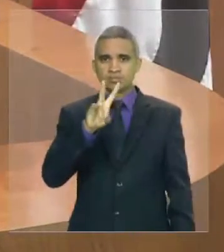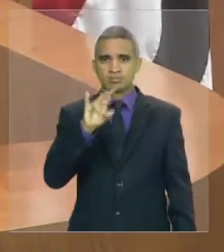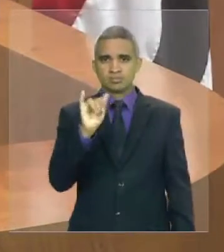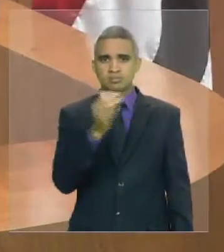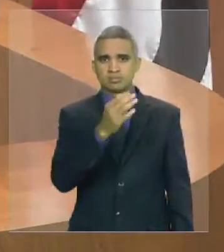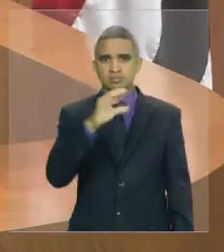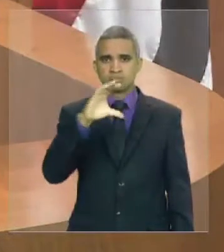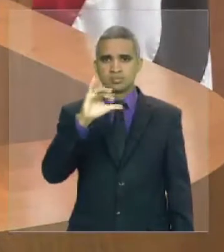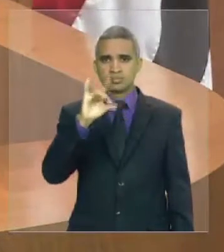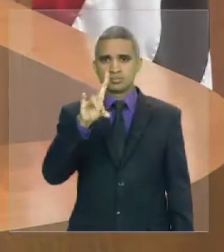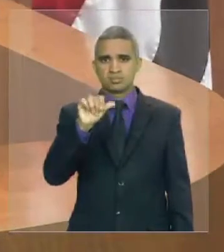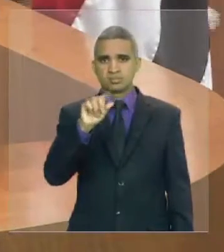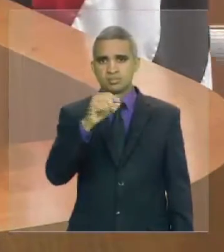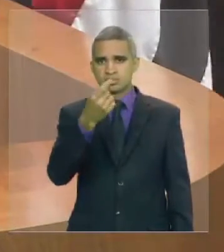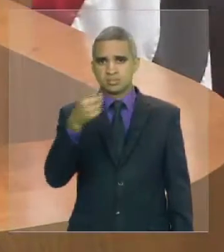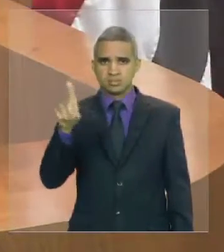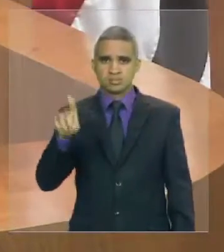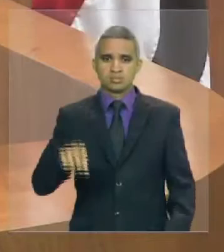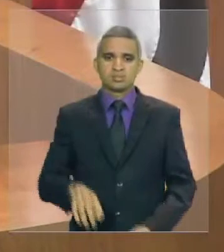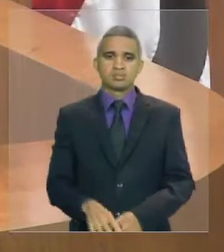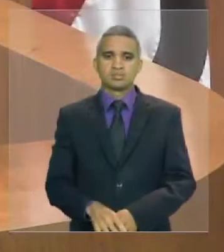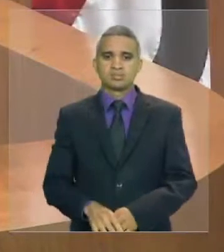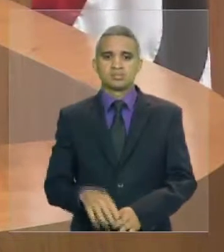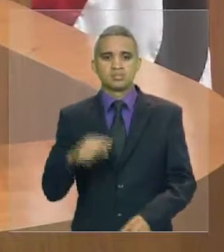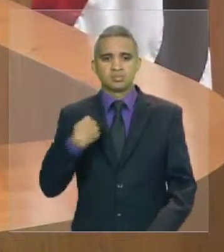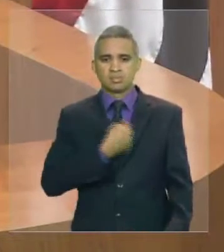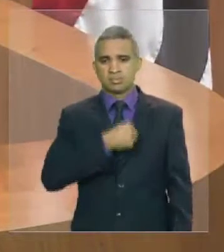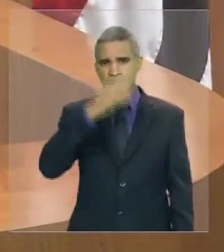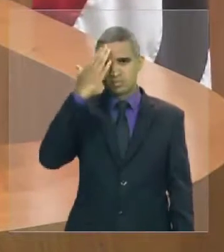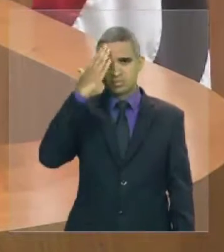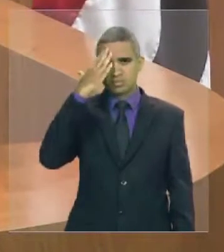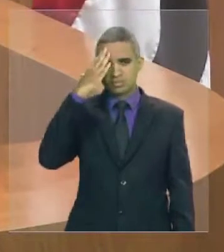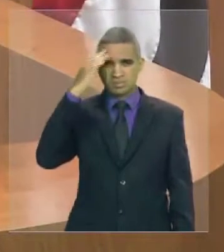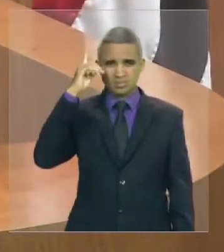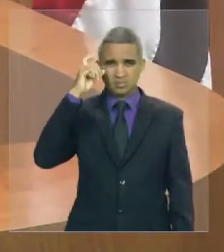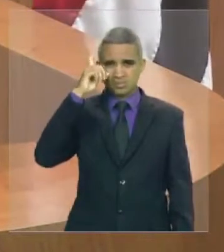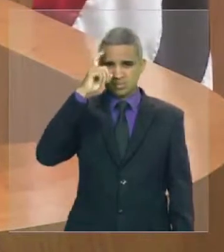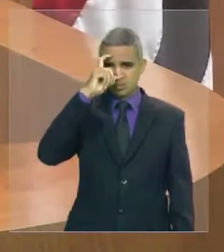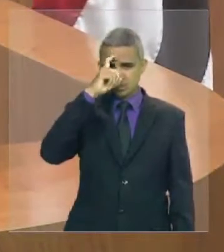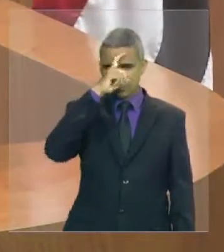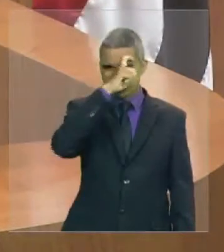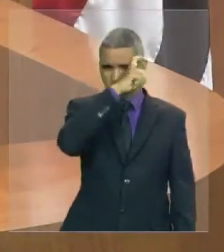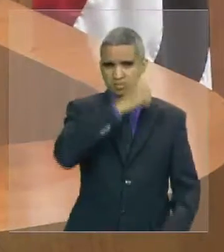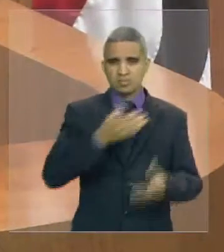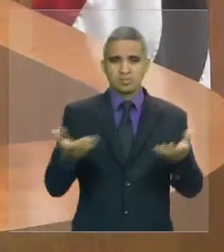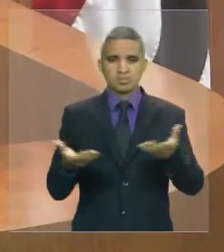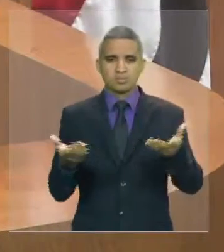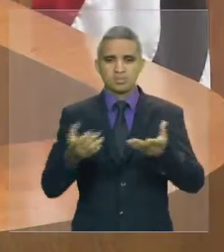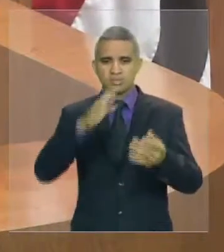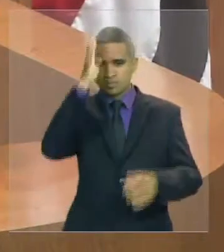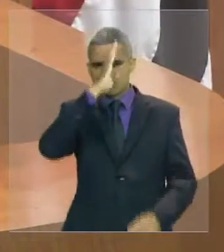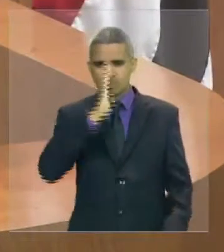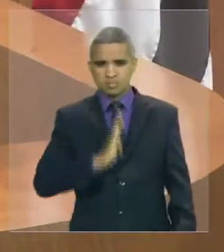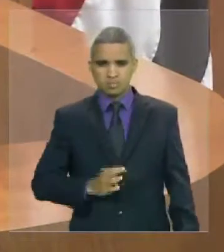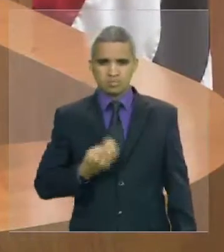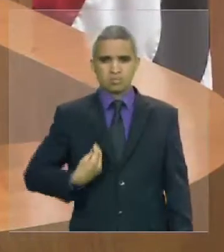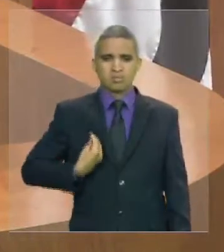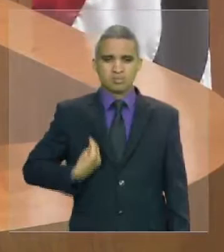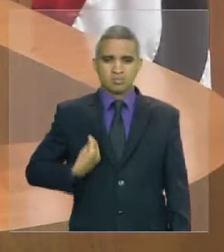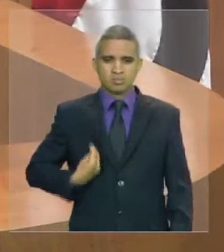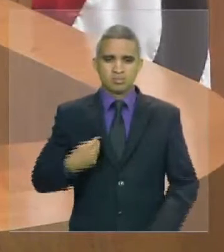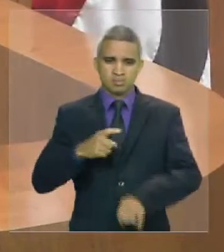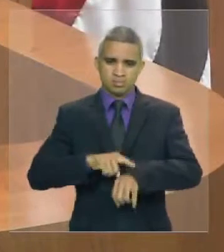adiantar. Sabemos que está difícil o Brasil hoje, passando um momento difícil. Mas